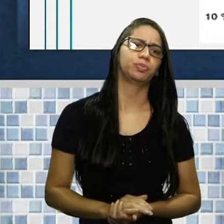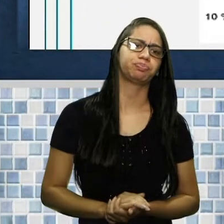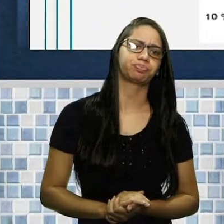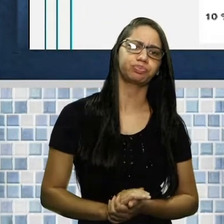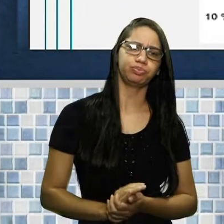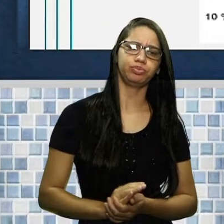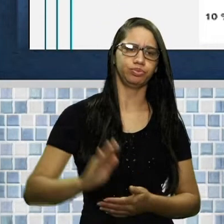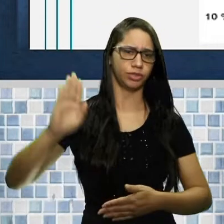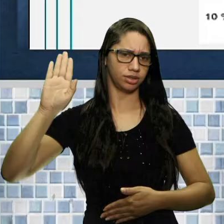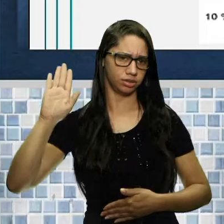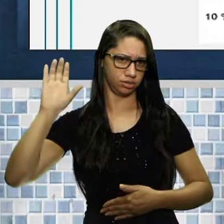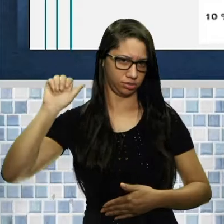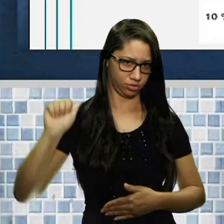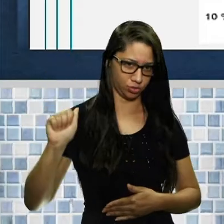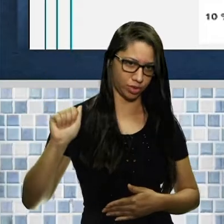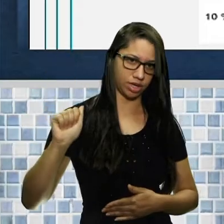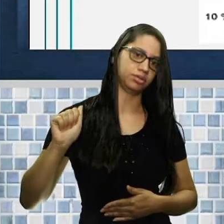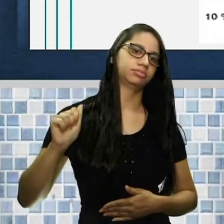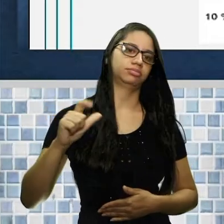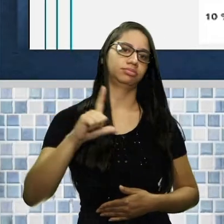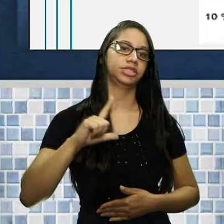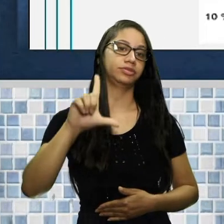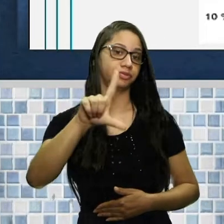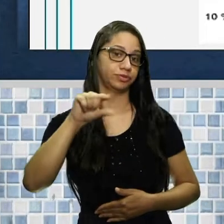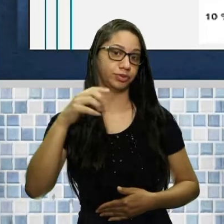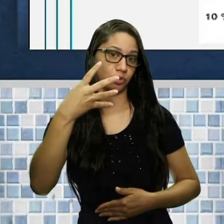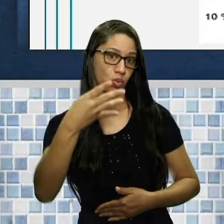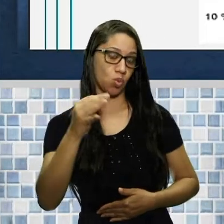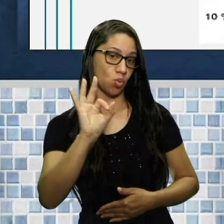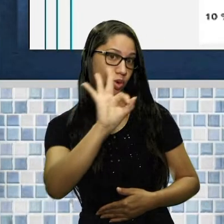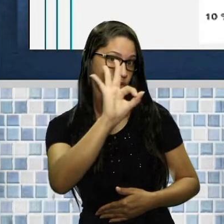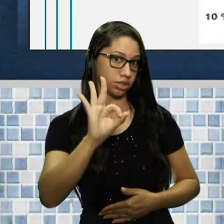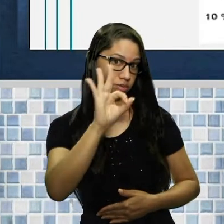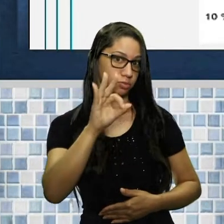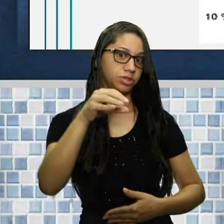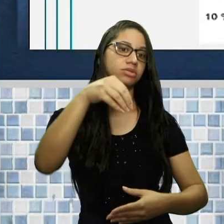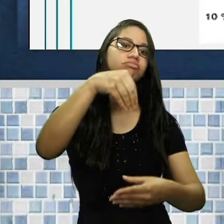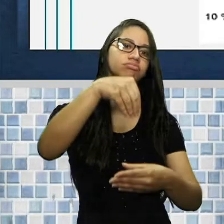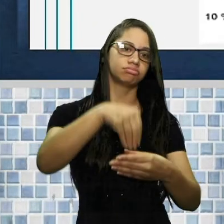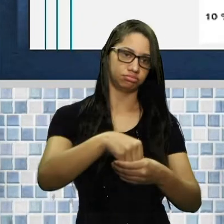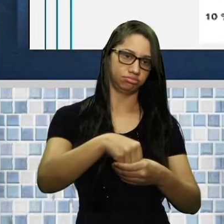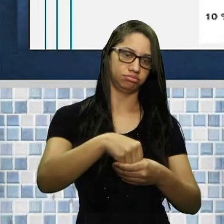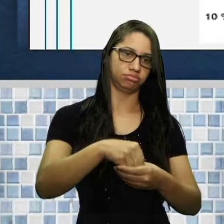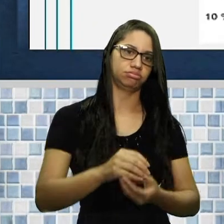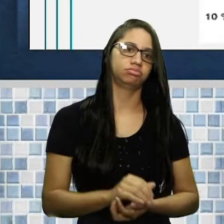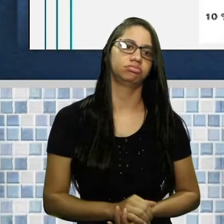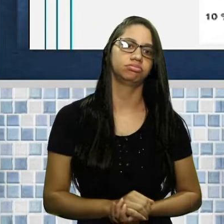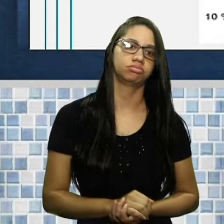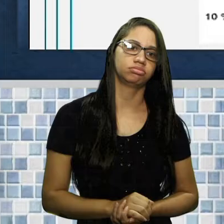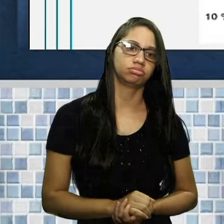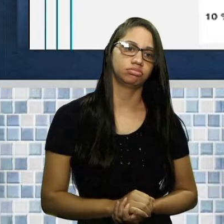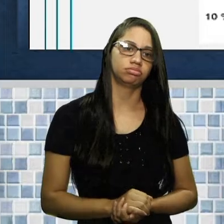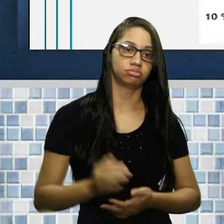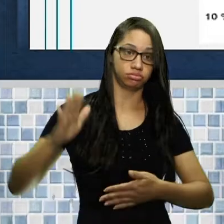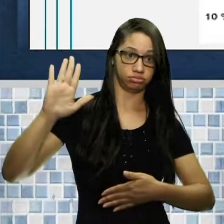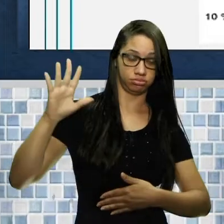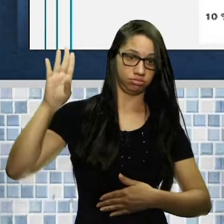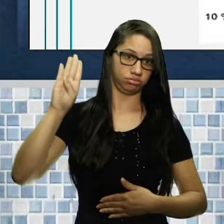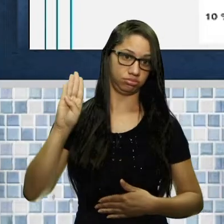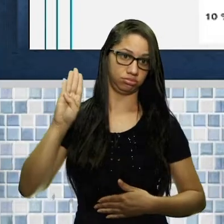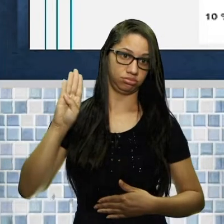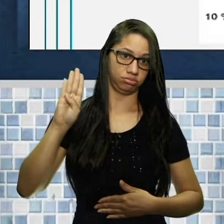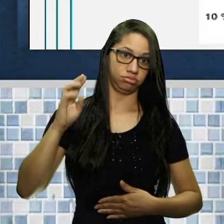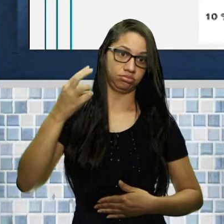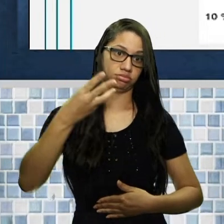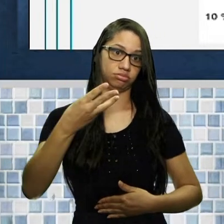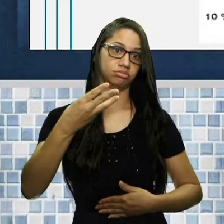voto. O candidato A teve a preferência do eleitorado com 40% dos votos. O candidato B